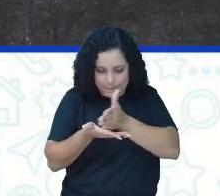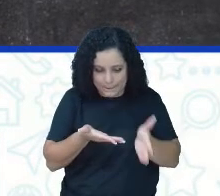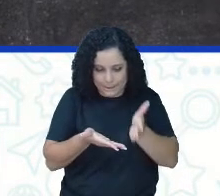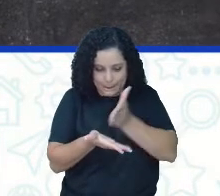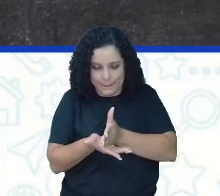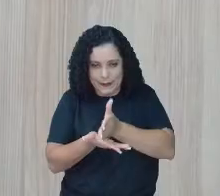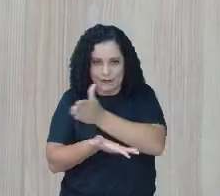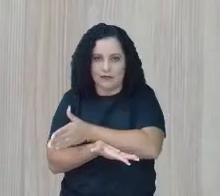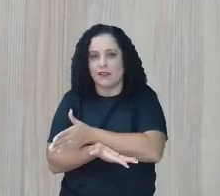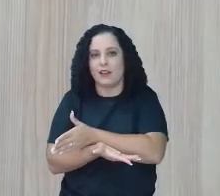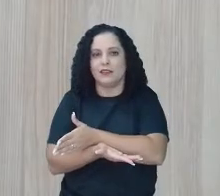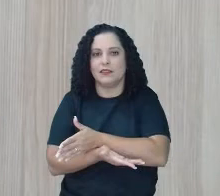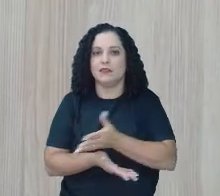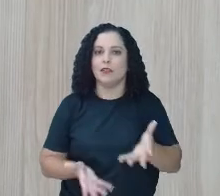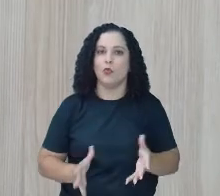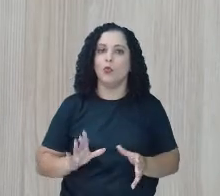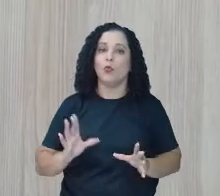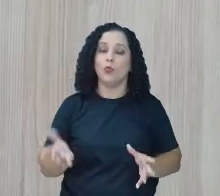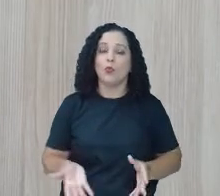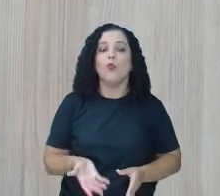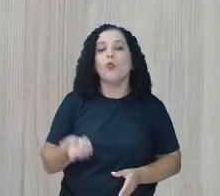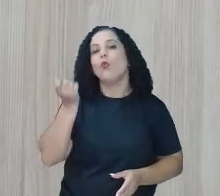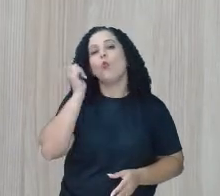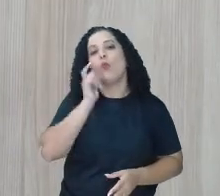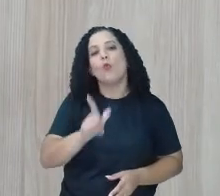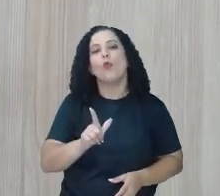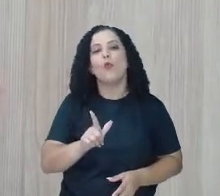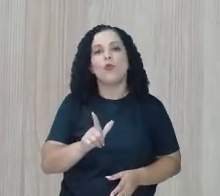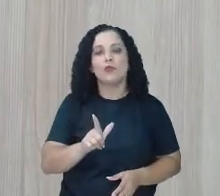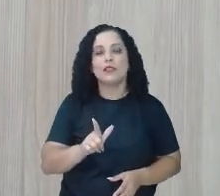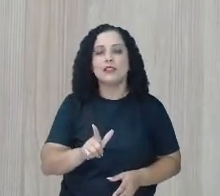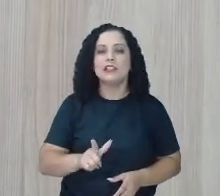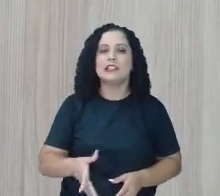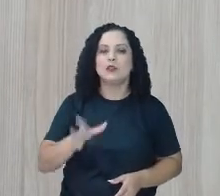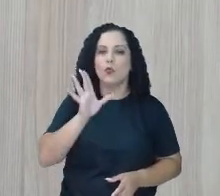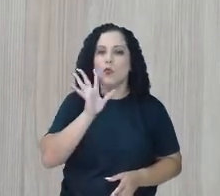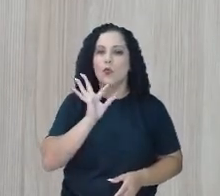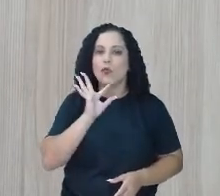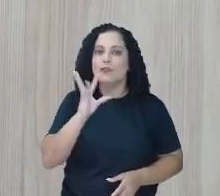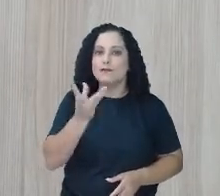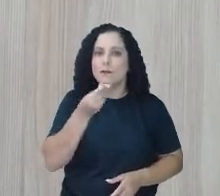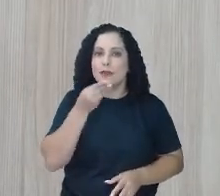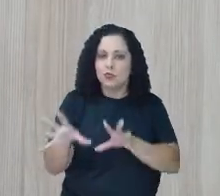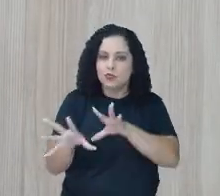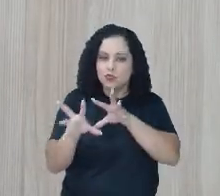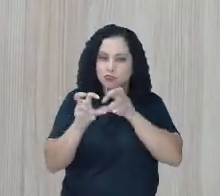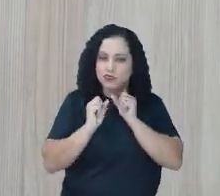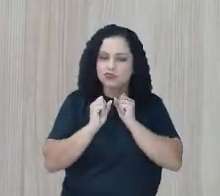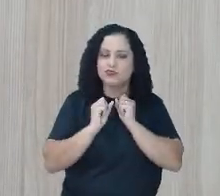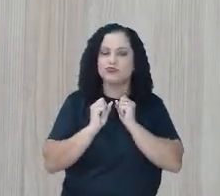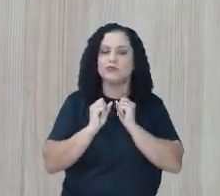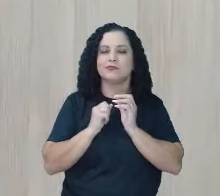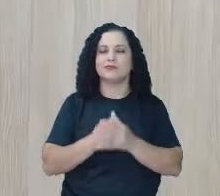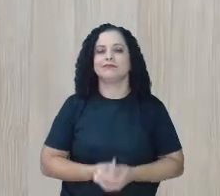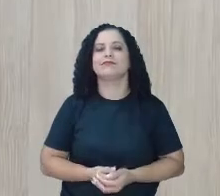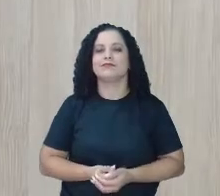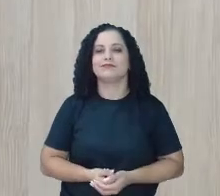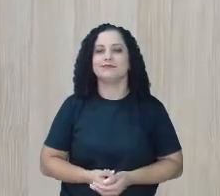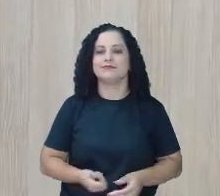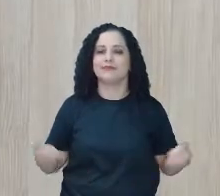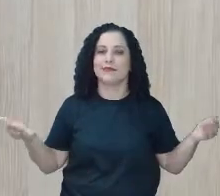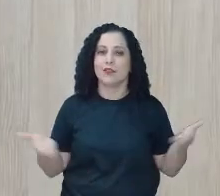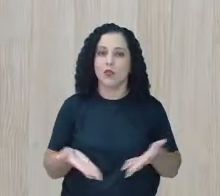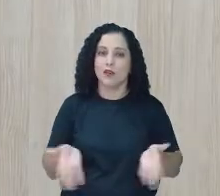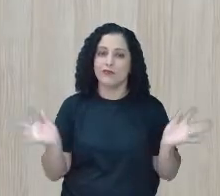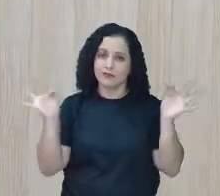começa a construir o conhecimento, tá? Não vou dar spoiler. Poxa. Vou passar a palavra para a Briana. Bom, gente, a gente chegou